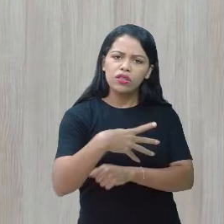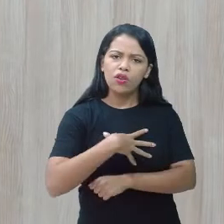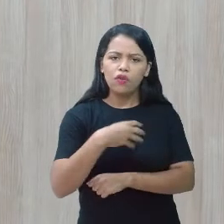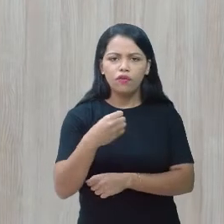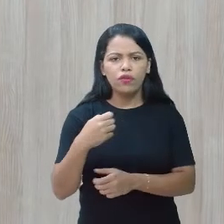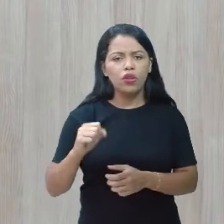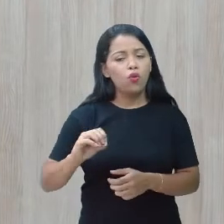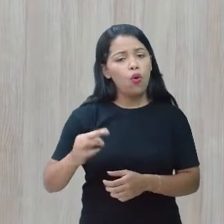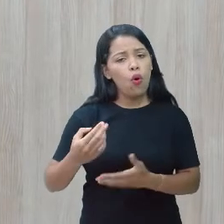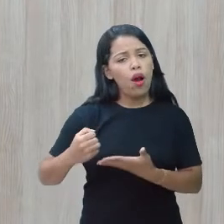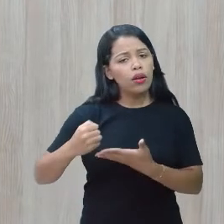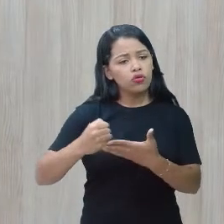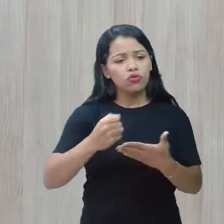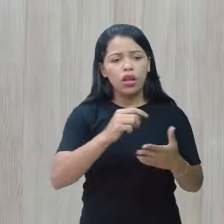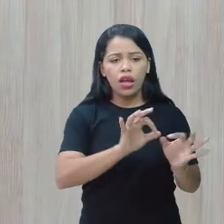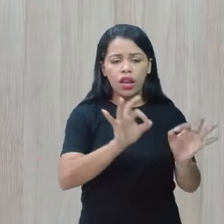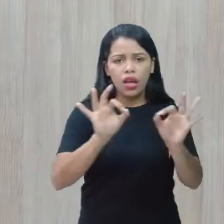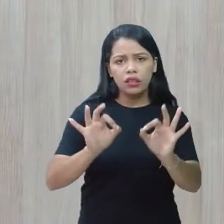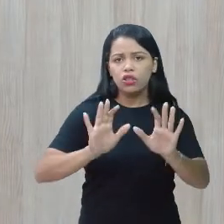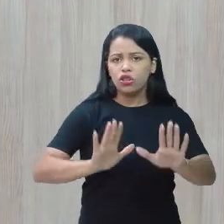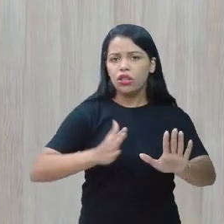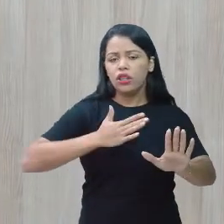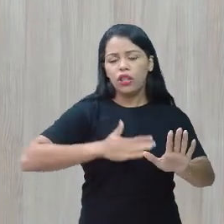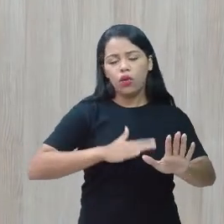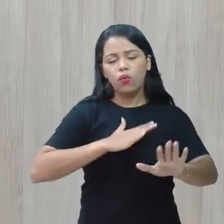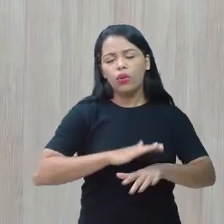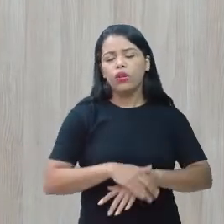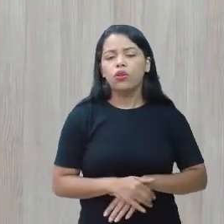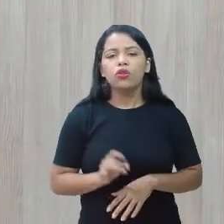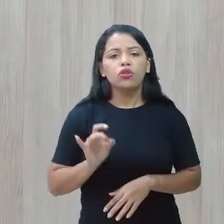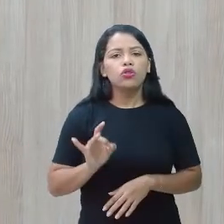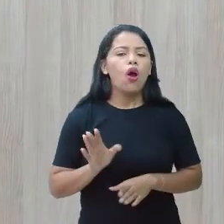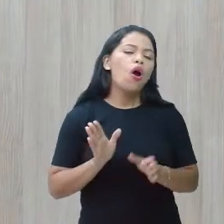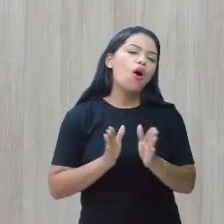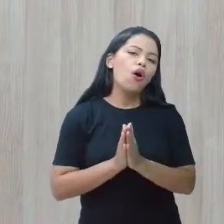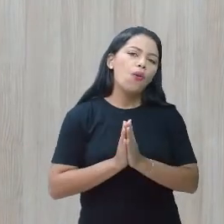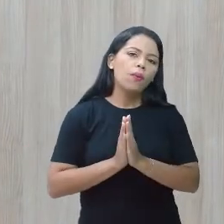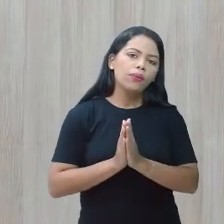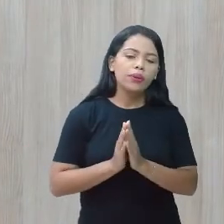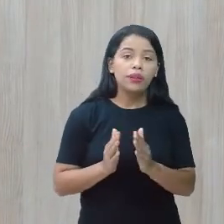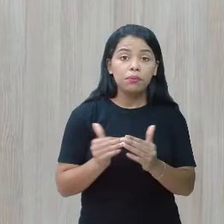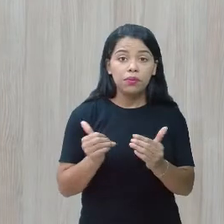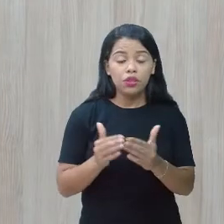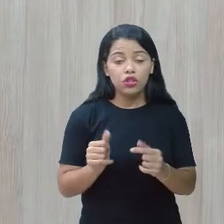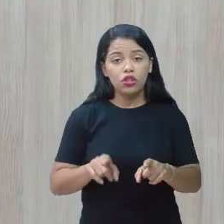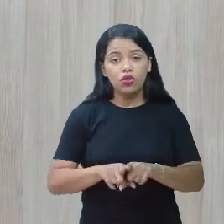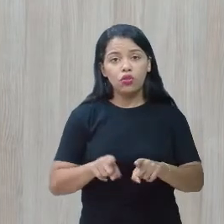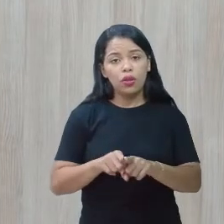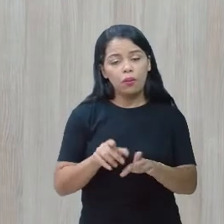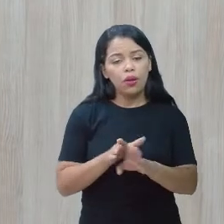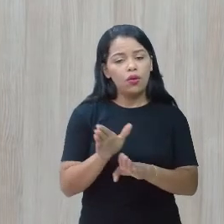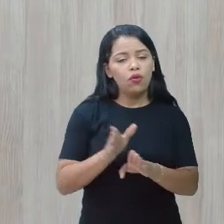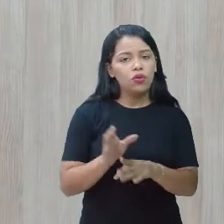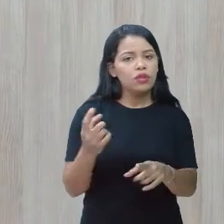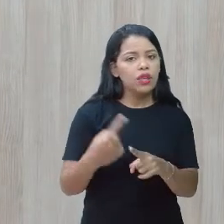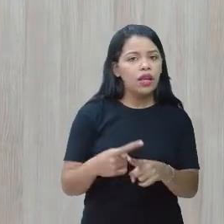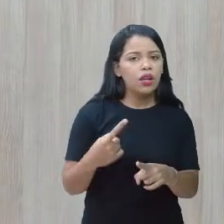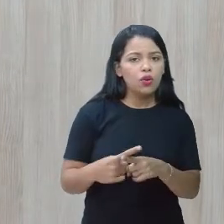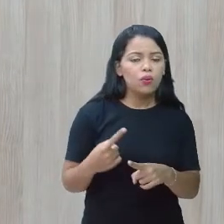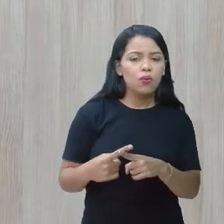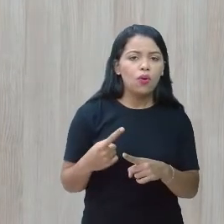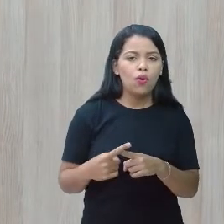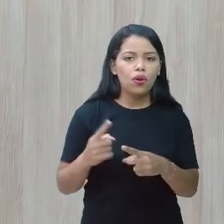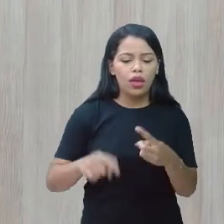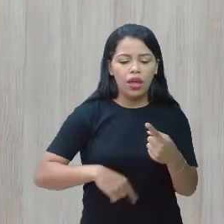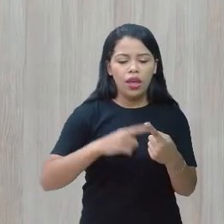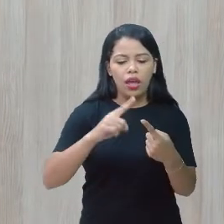nesse momento, tá? Só um pedido, um conselho, porque esse professor e pais,